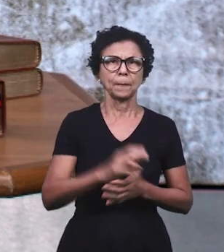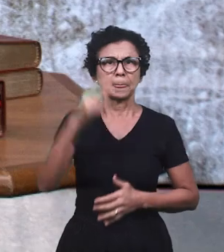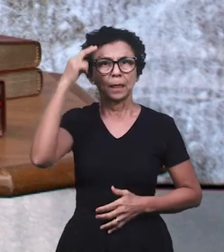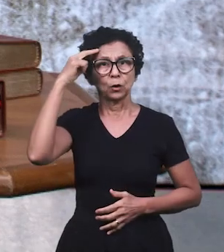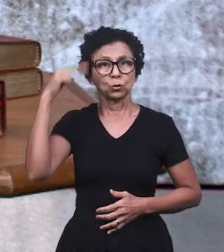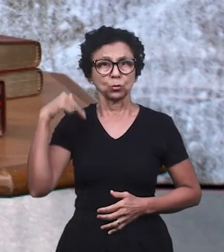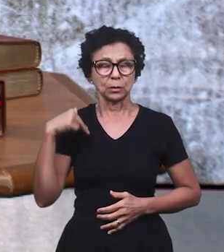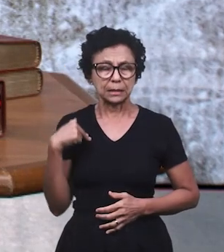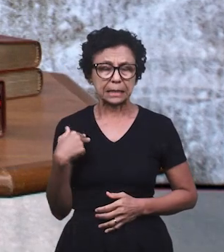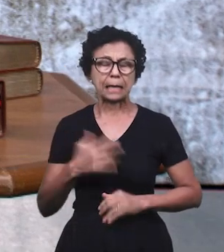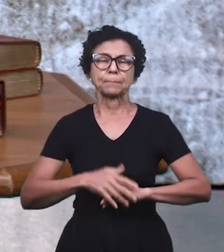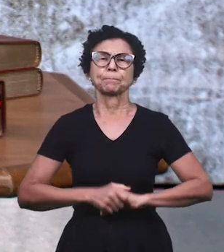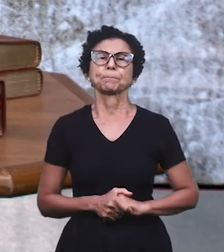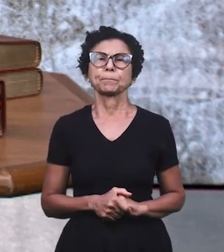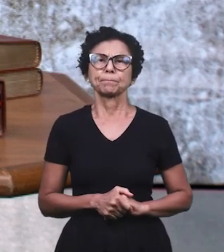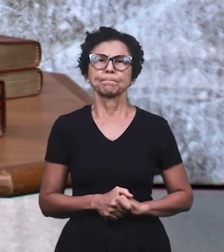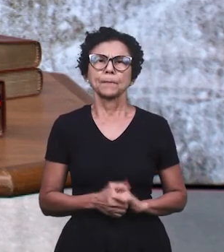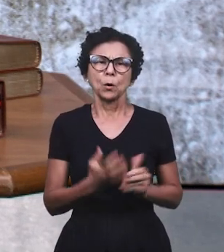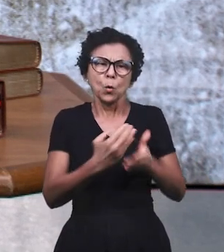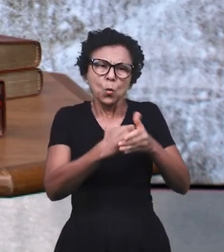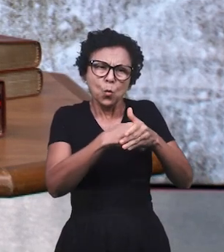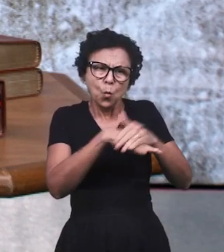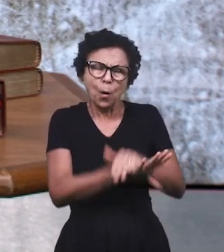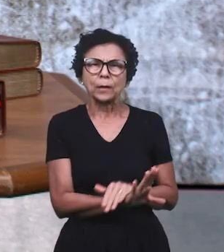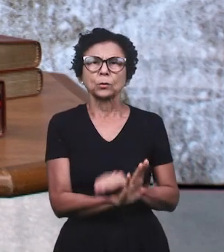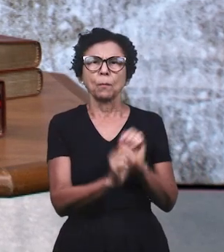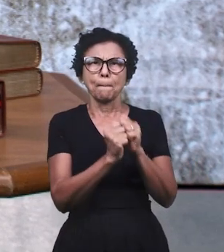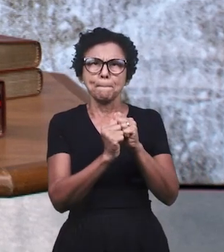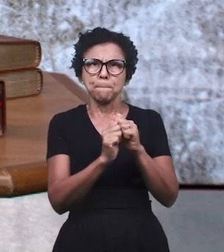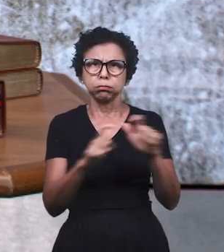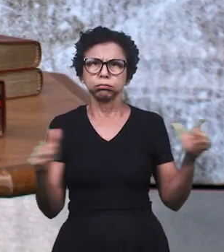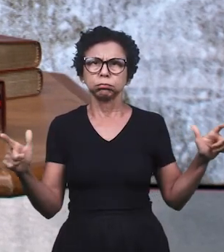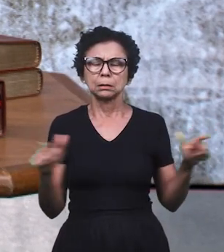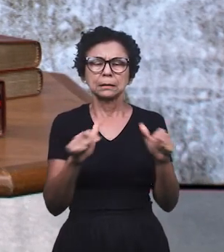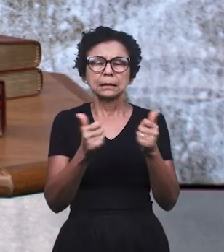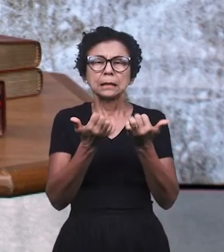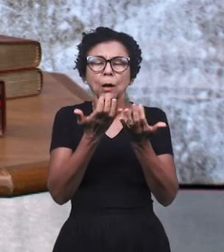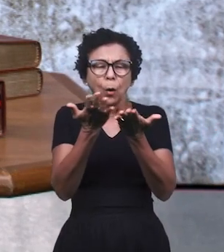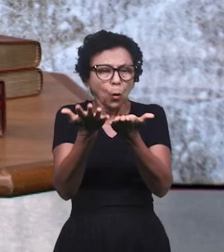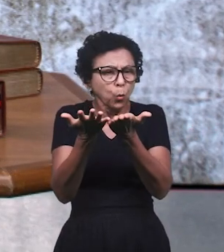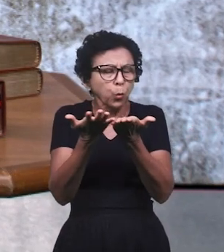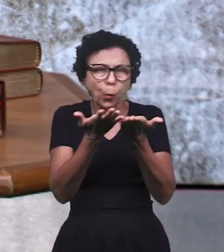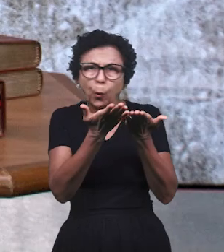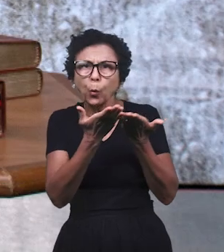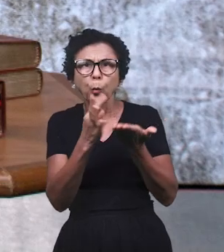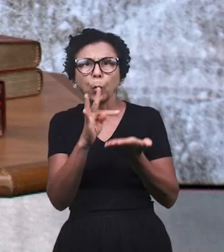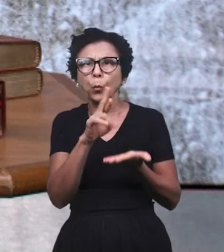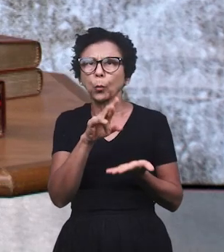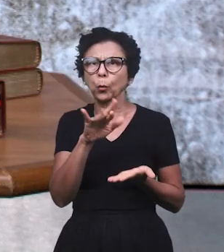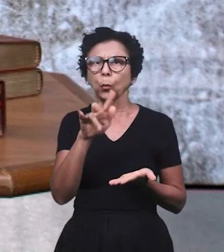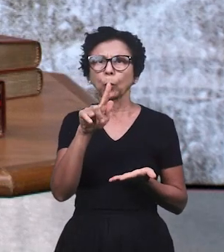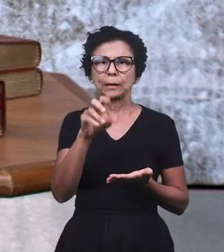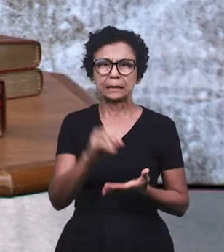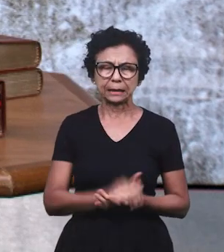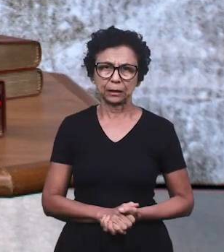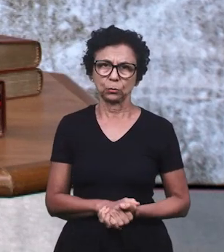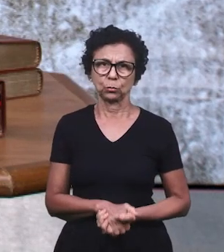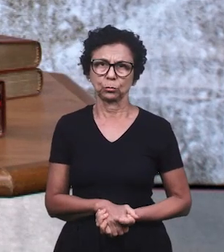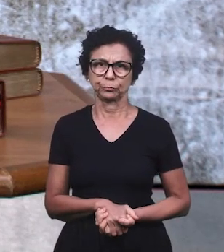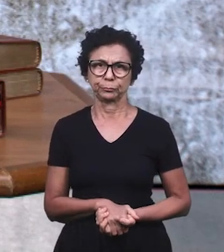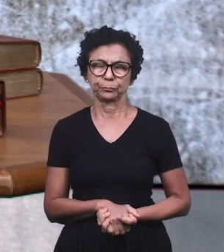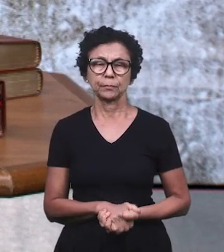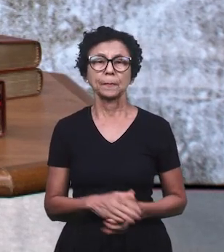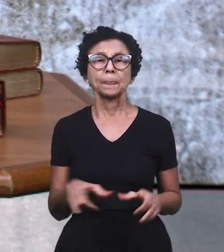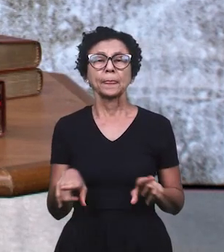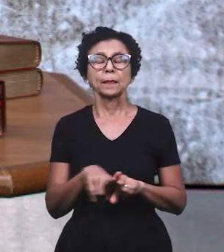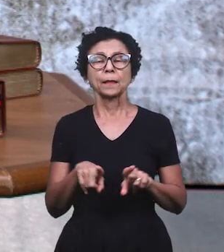trigo, como a areia do mar, até que cessou de contar, porquanto não havia numeração. E nasceram a José